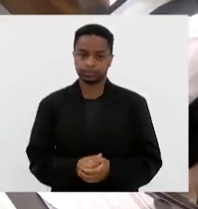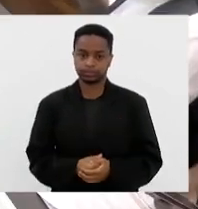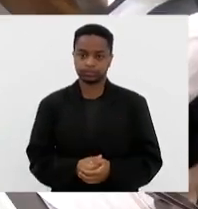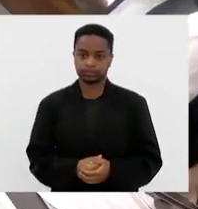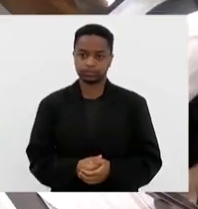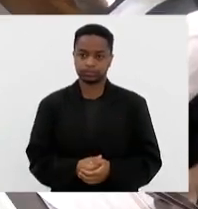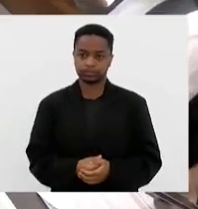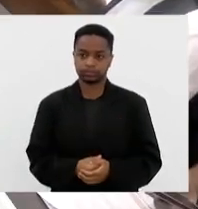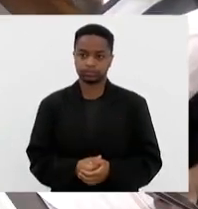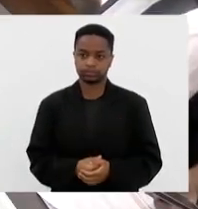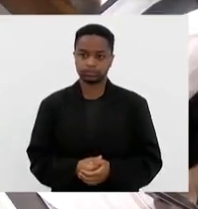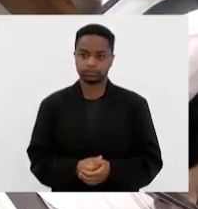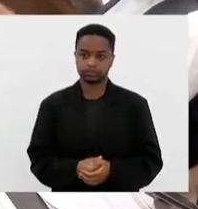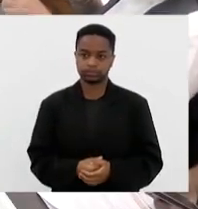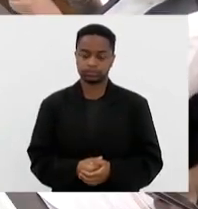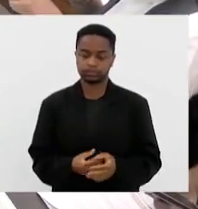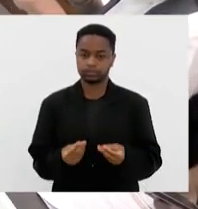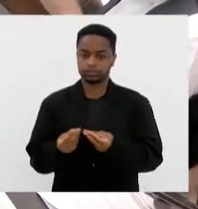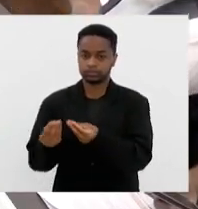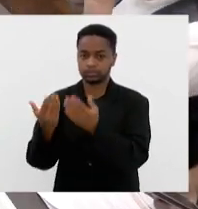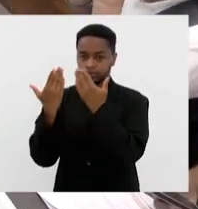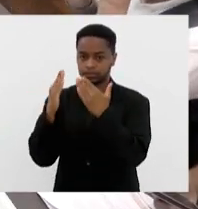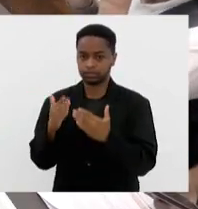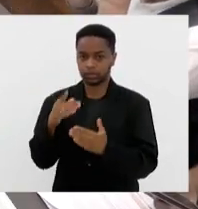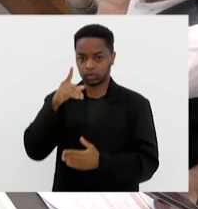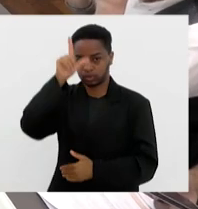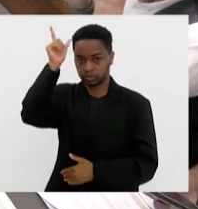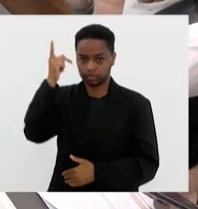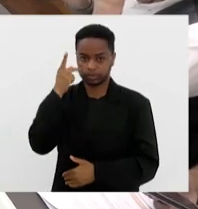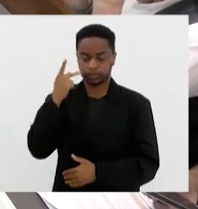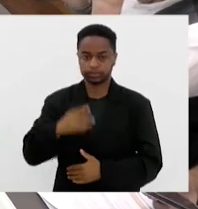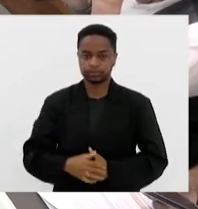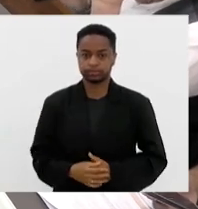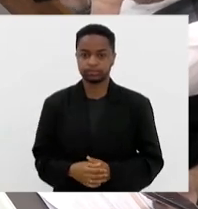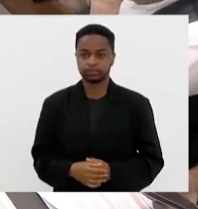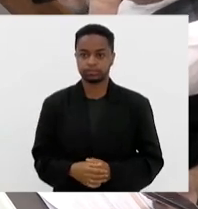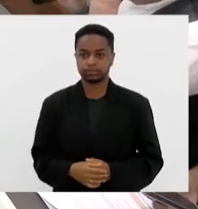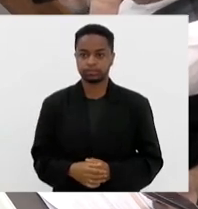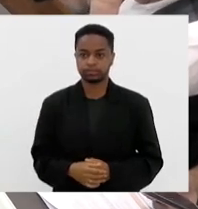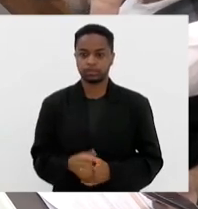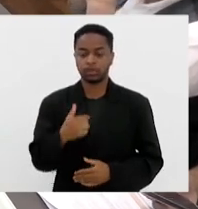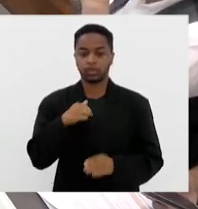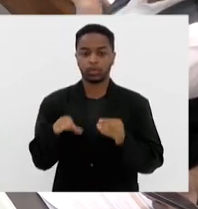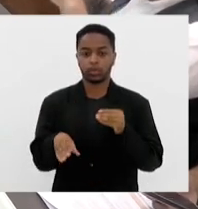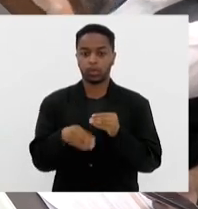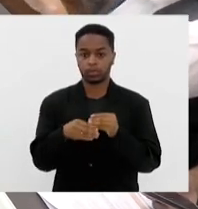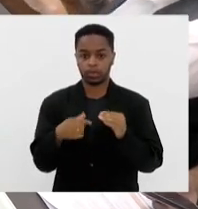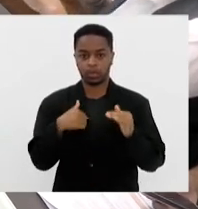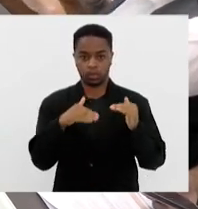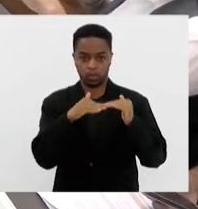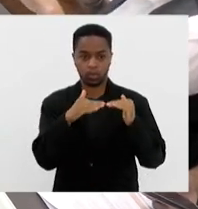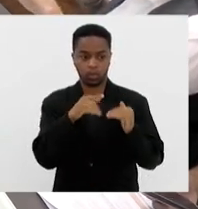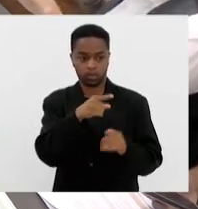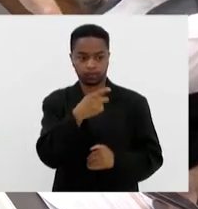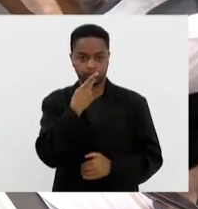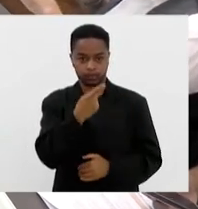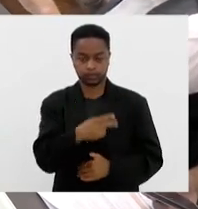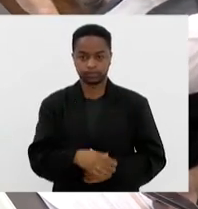projeto com vista ao deputado Luiz Paulo. Só para complementar, Luiz Paulo, concordando com a sua observação.